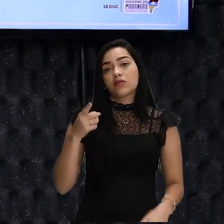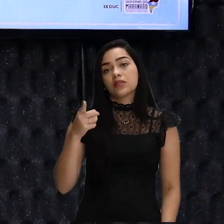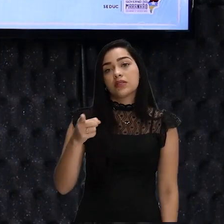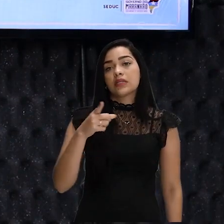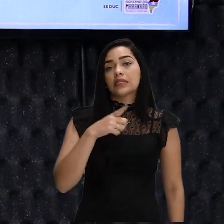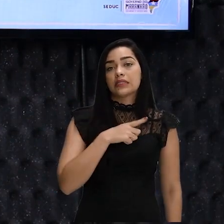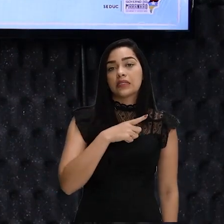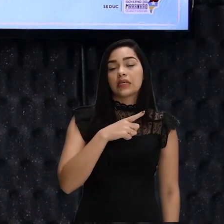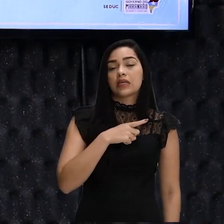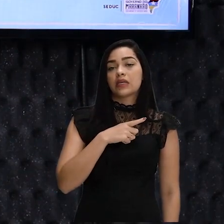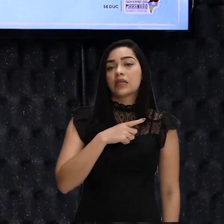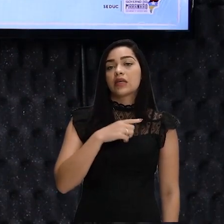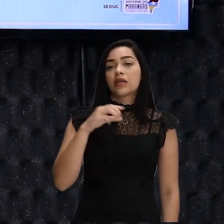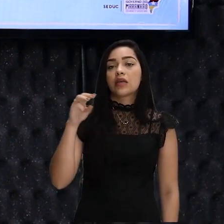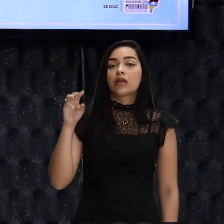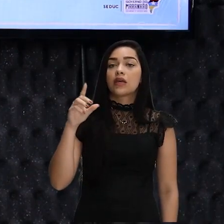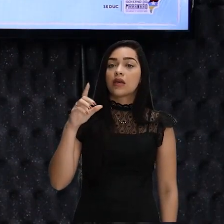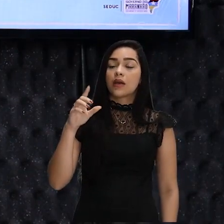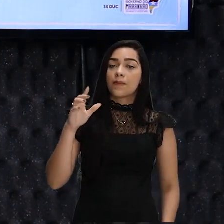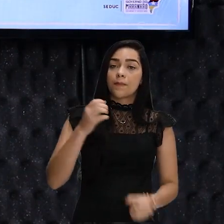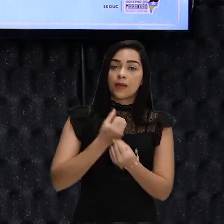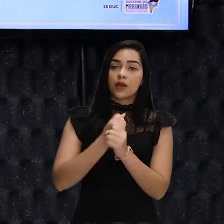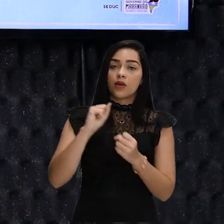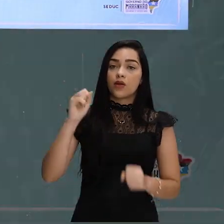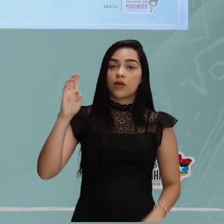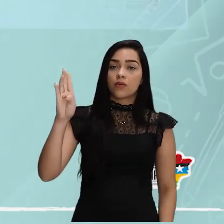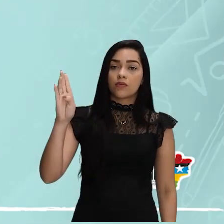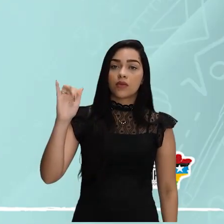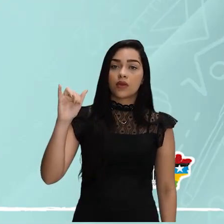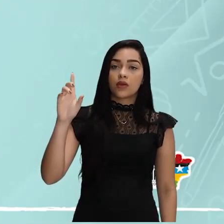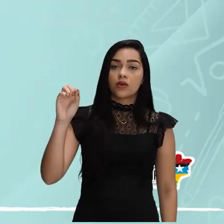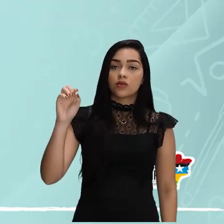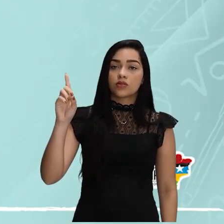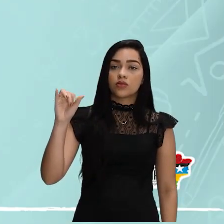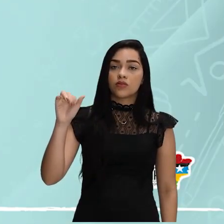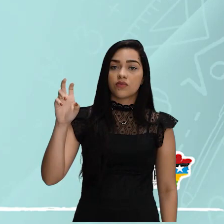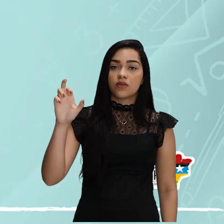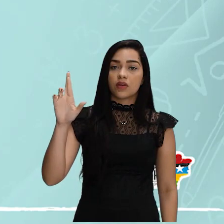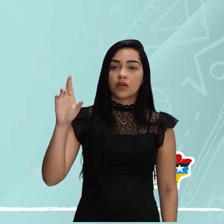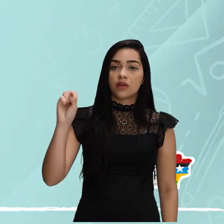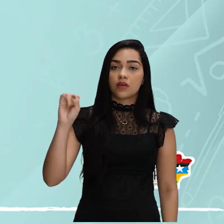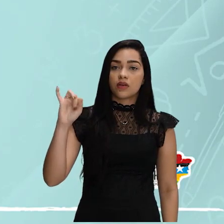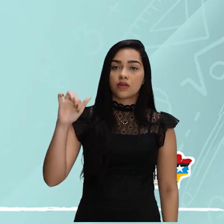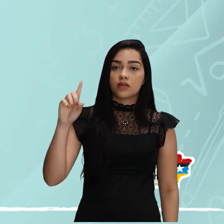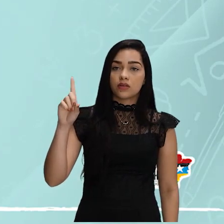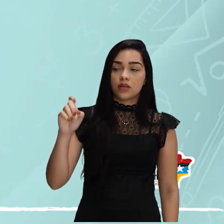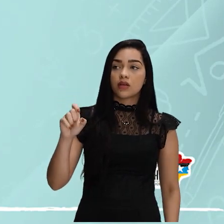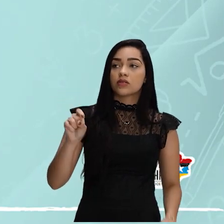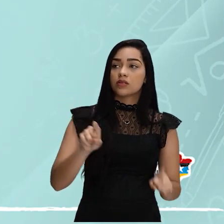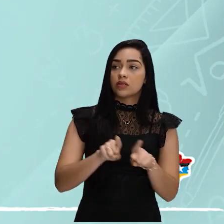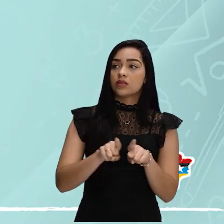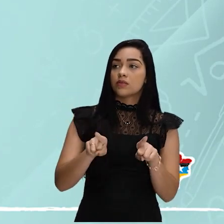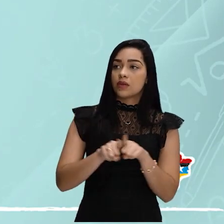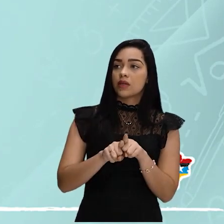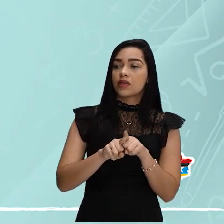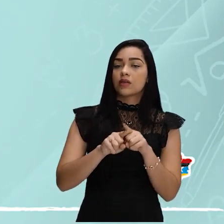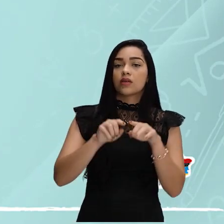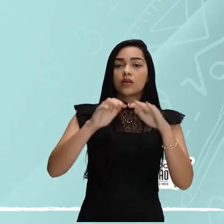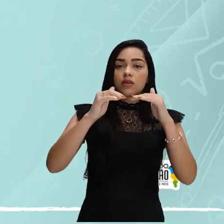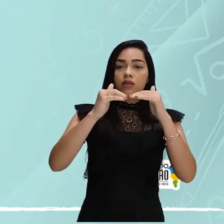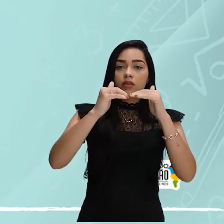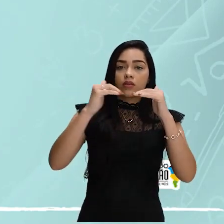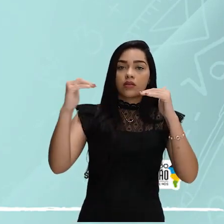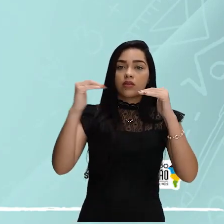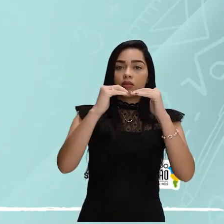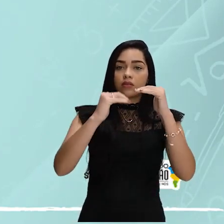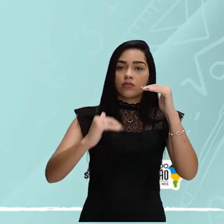aqui o curso médio que tem a maior biodiversidade. E os ambientes de transição, né, que é no final do